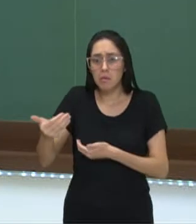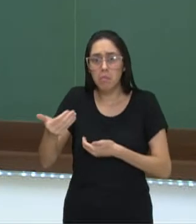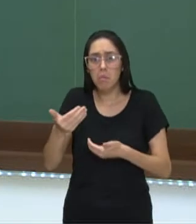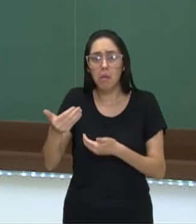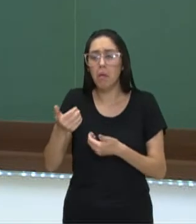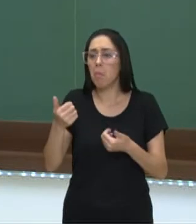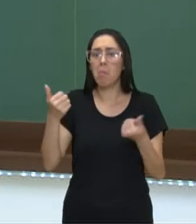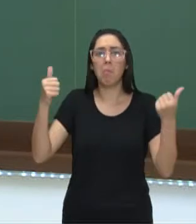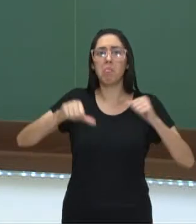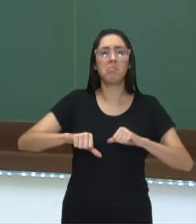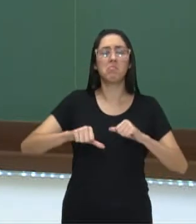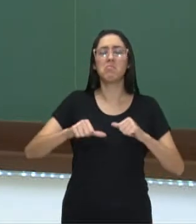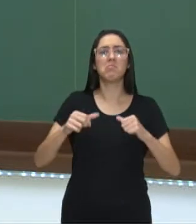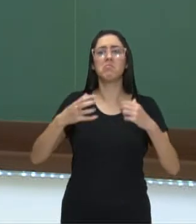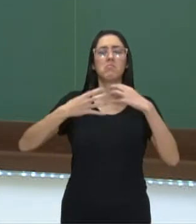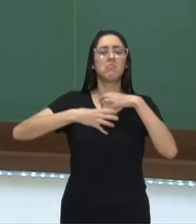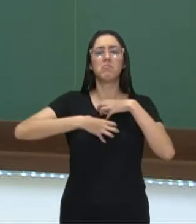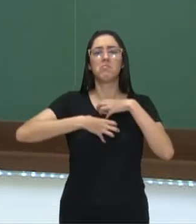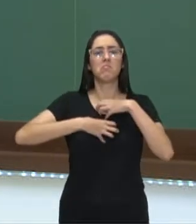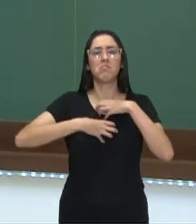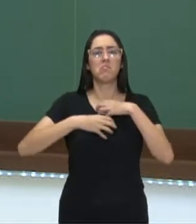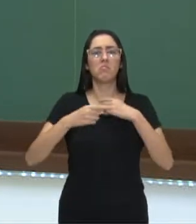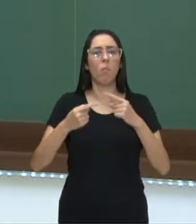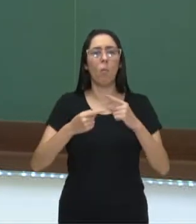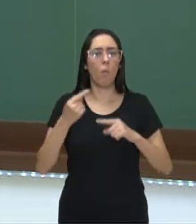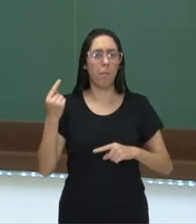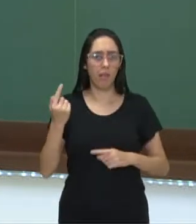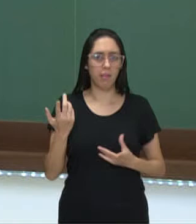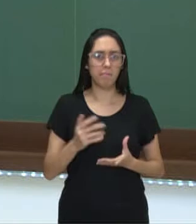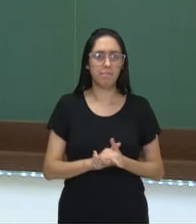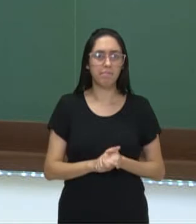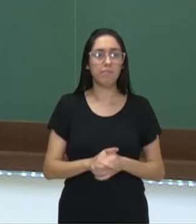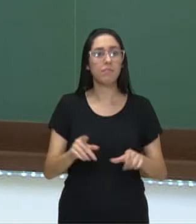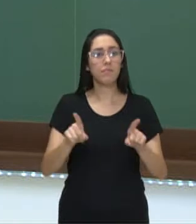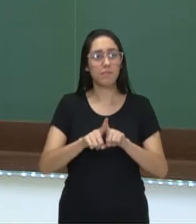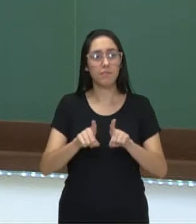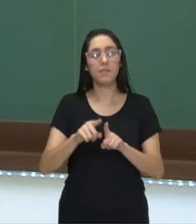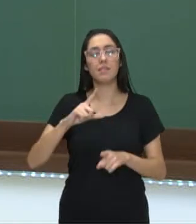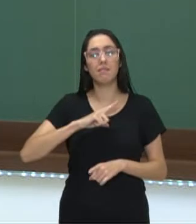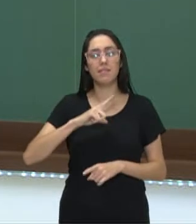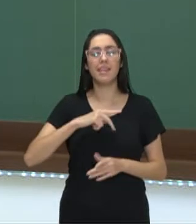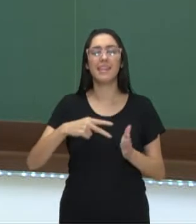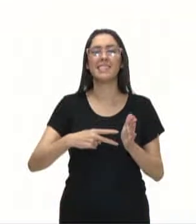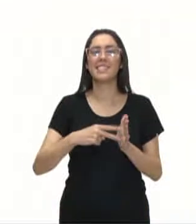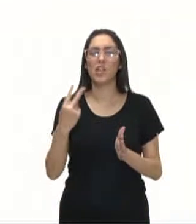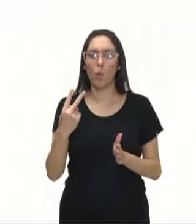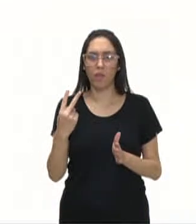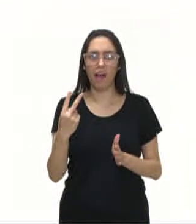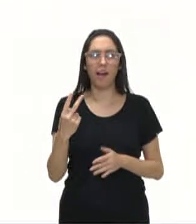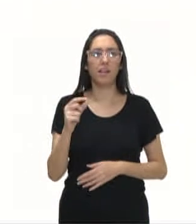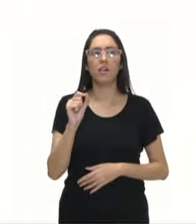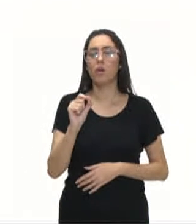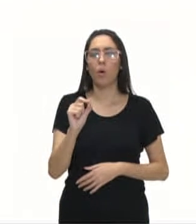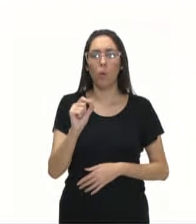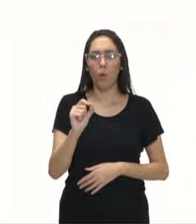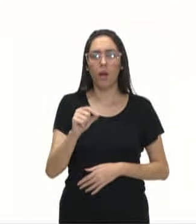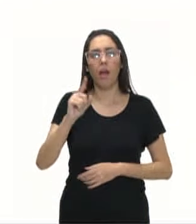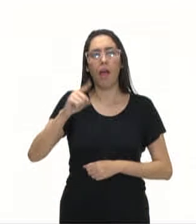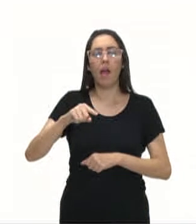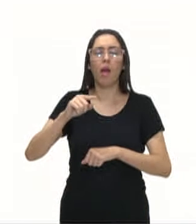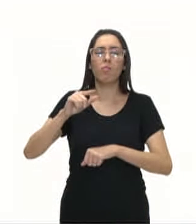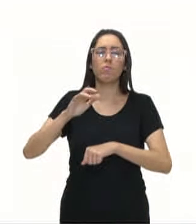leite, já tem. Então, essa é chamada primária ou congênita. E nós temos a secundária, que é resultante de doenças